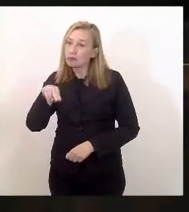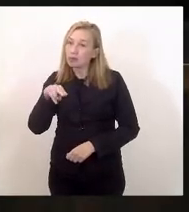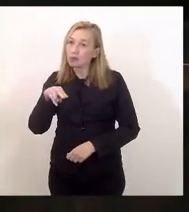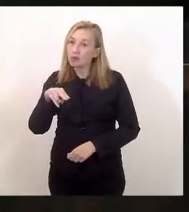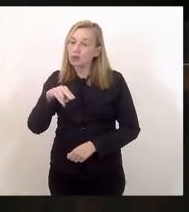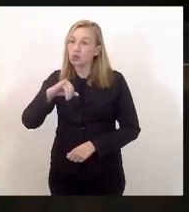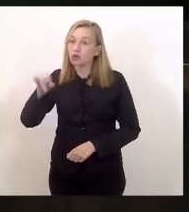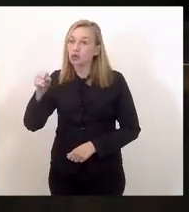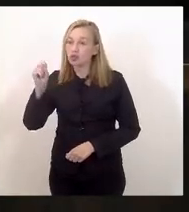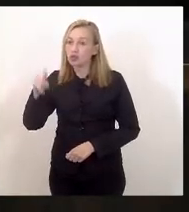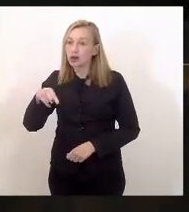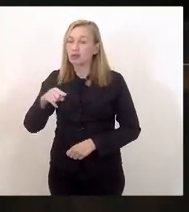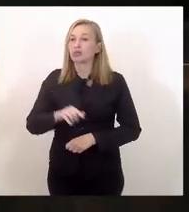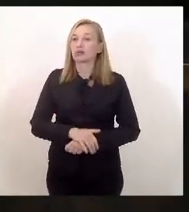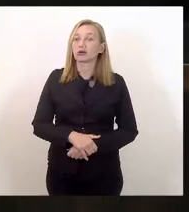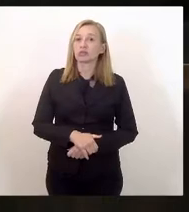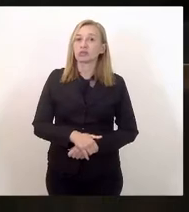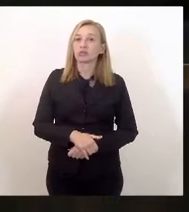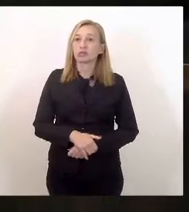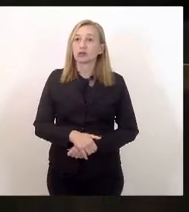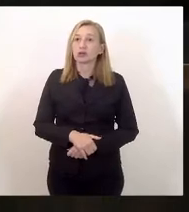Deputado Wellington José.